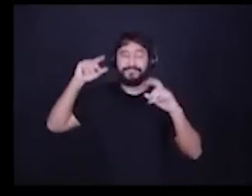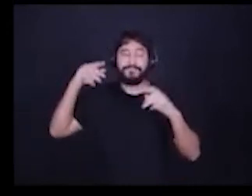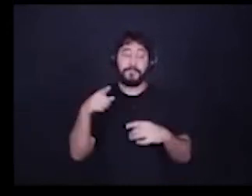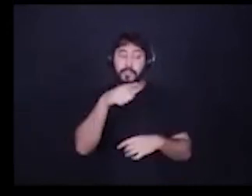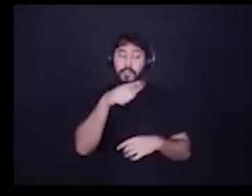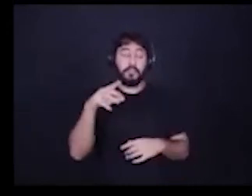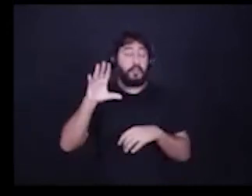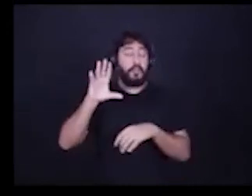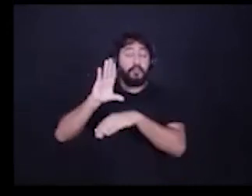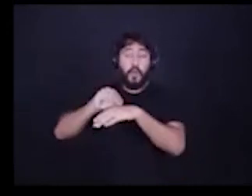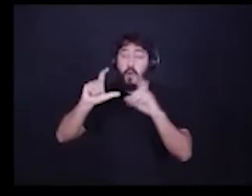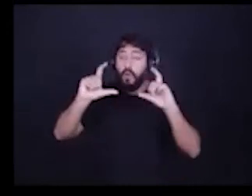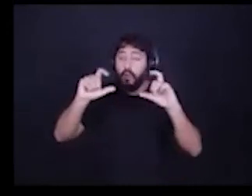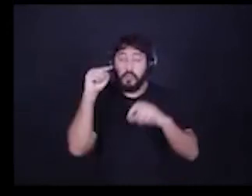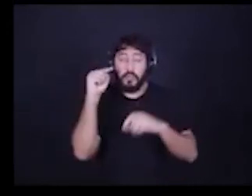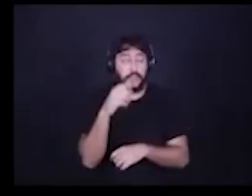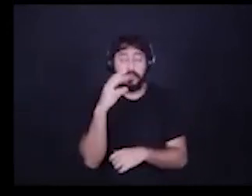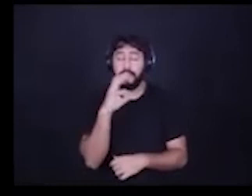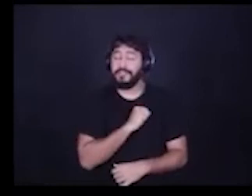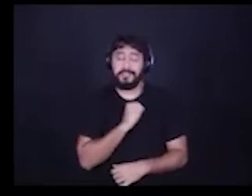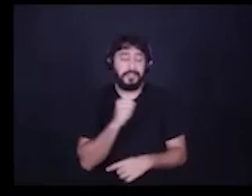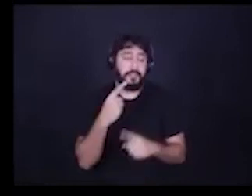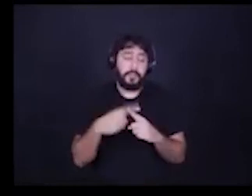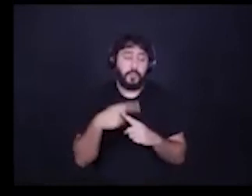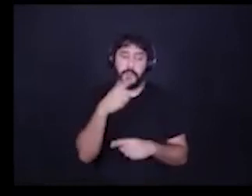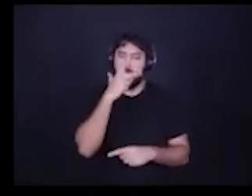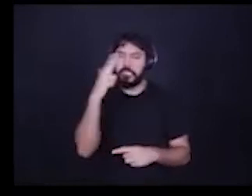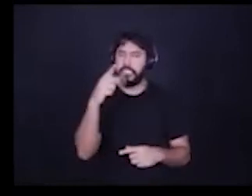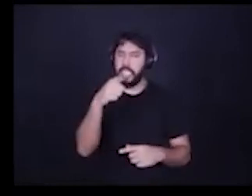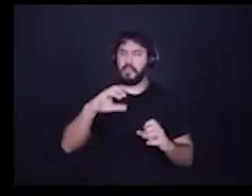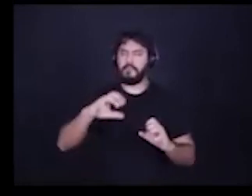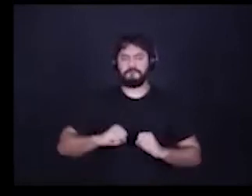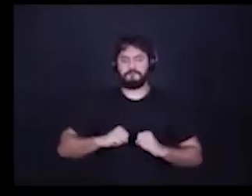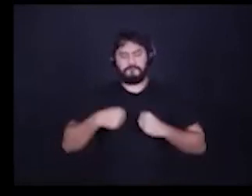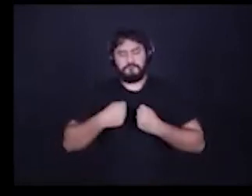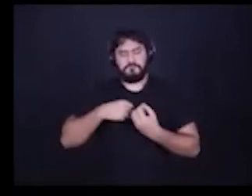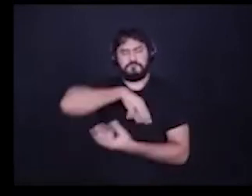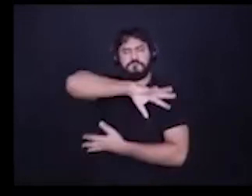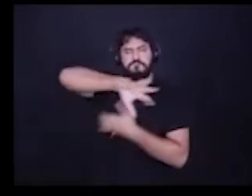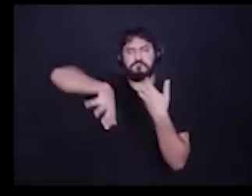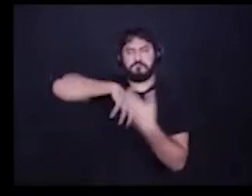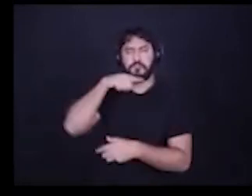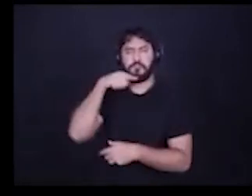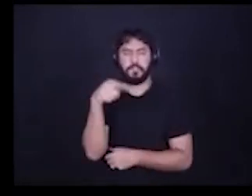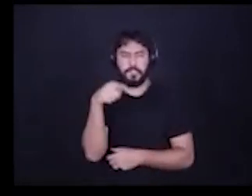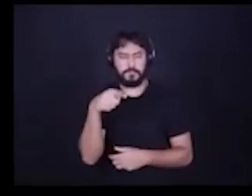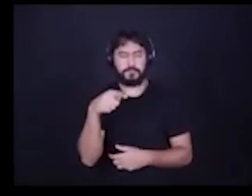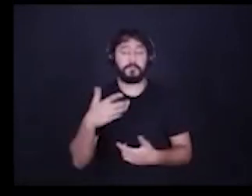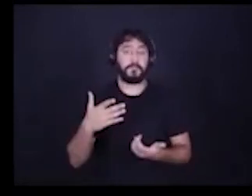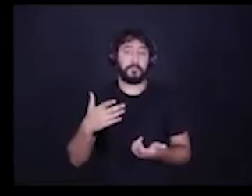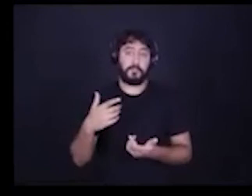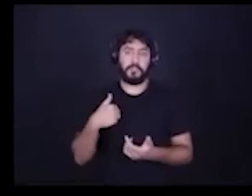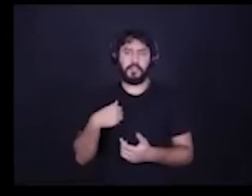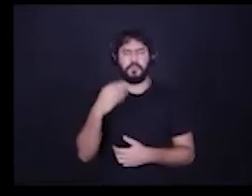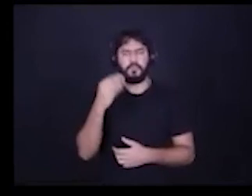gostava muito, assim, acho que tinha um pouco muito dessa coisa desse espírito rebelde dele, era um postal convidando para uma performance, e aí eu ficava tentando entender como que